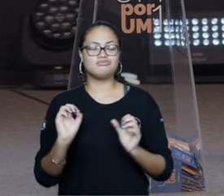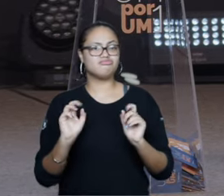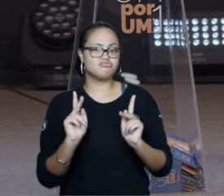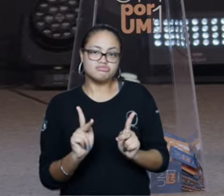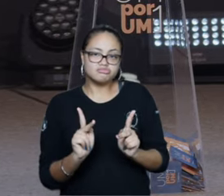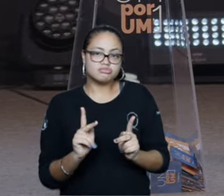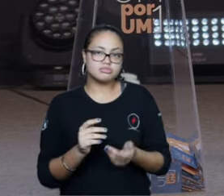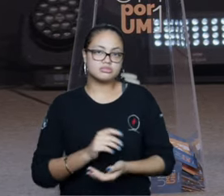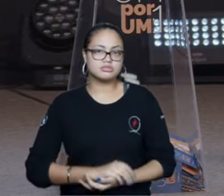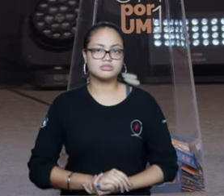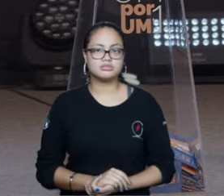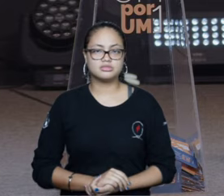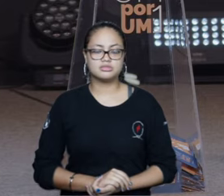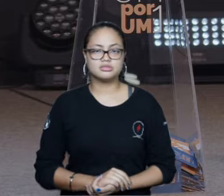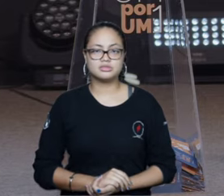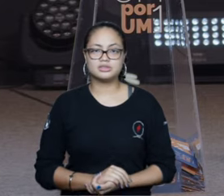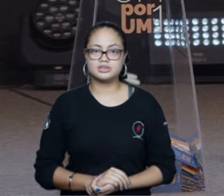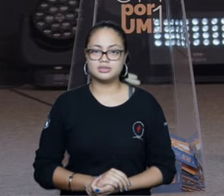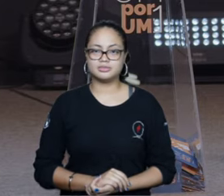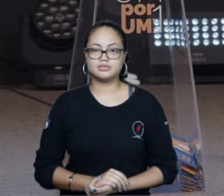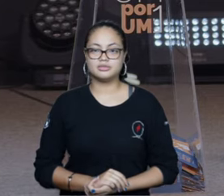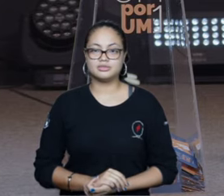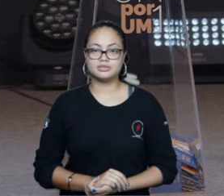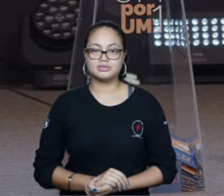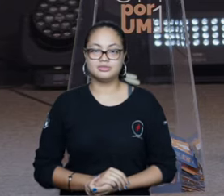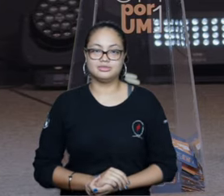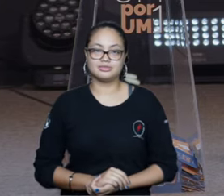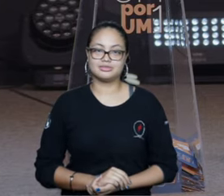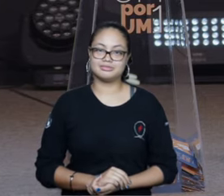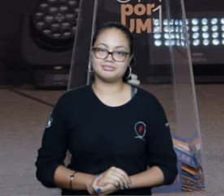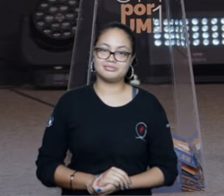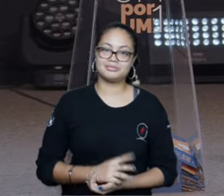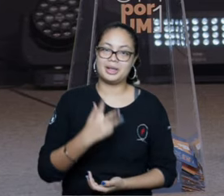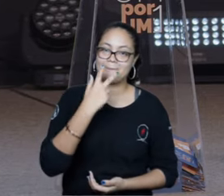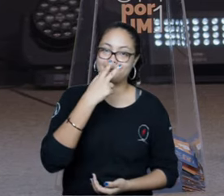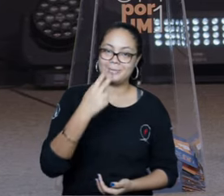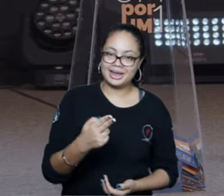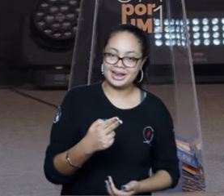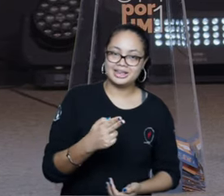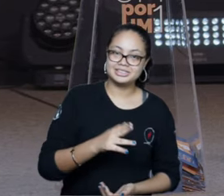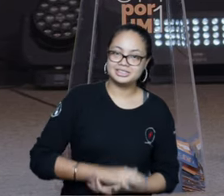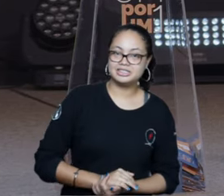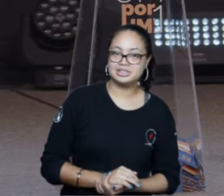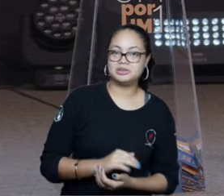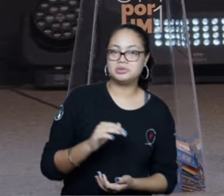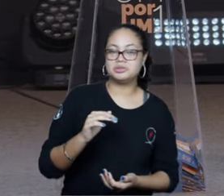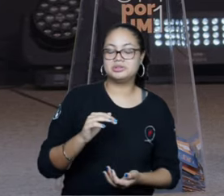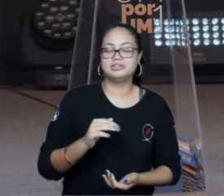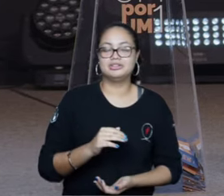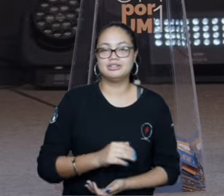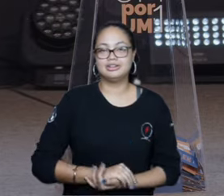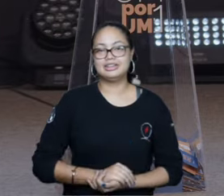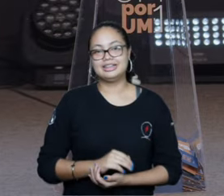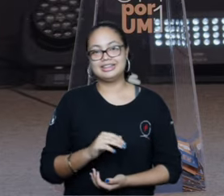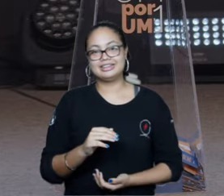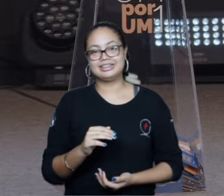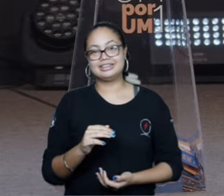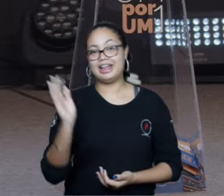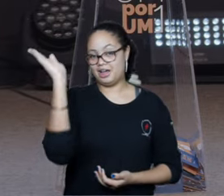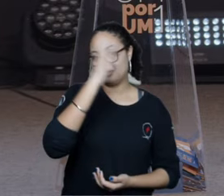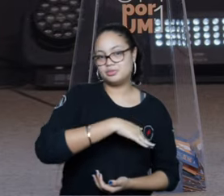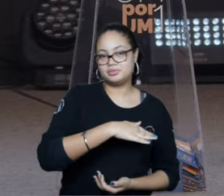tá bom irmão do tá ruim e amigo do vai piorar mas tudo era tá